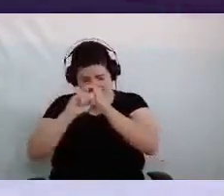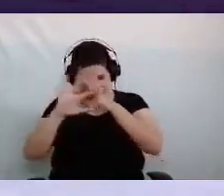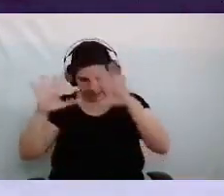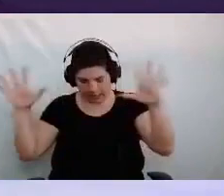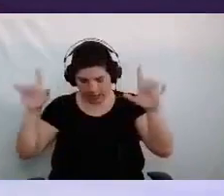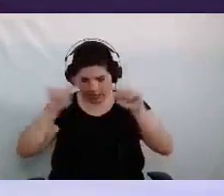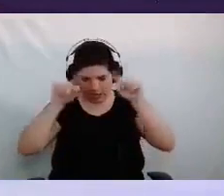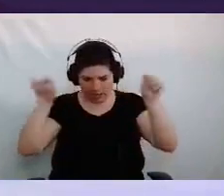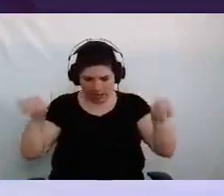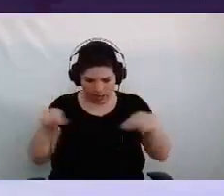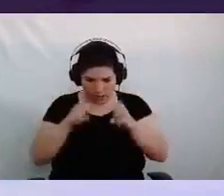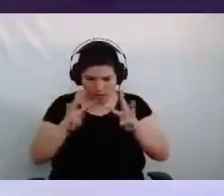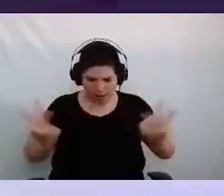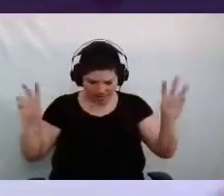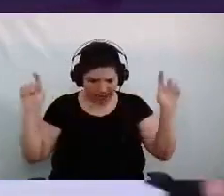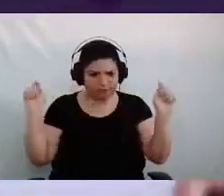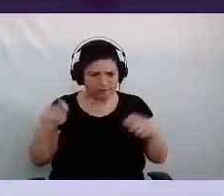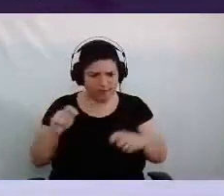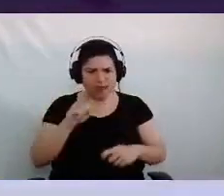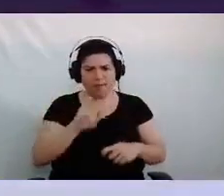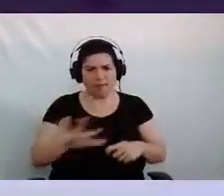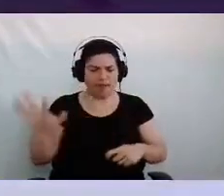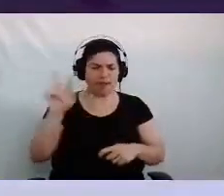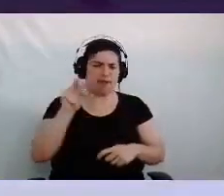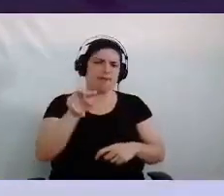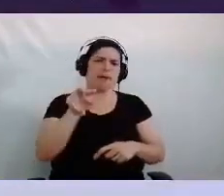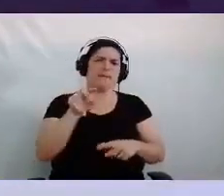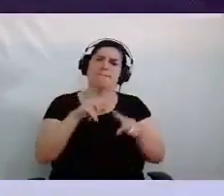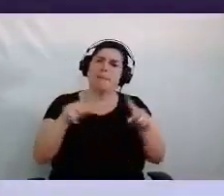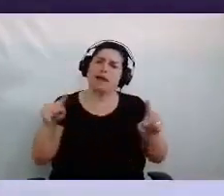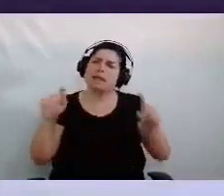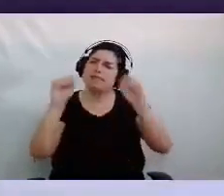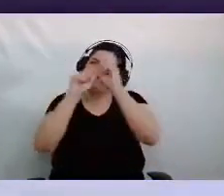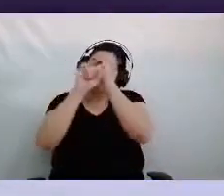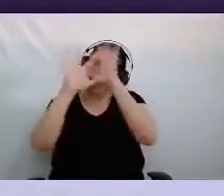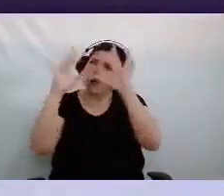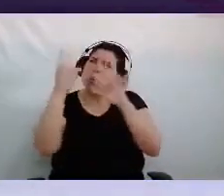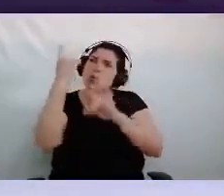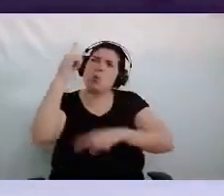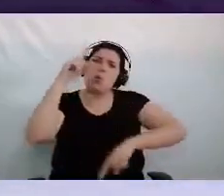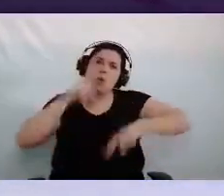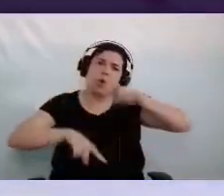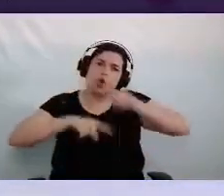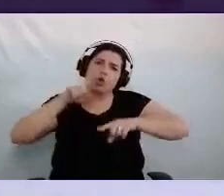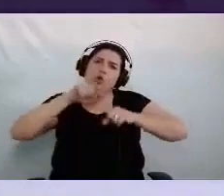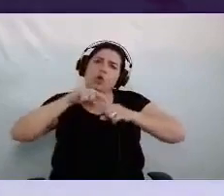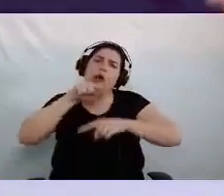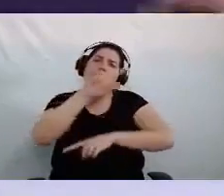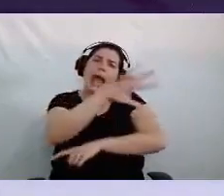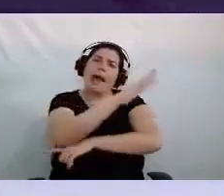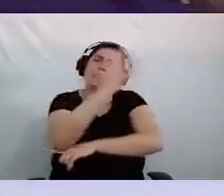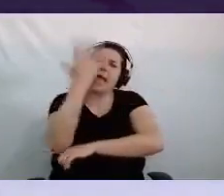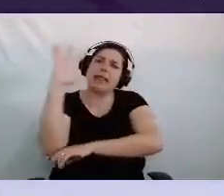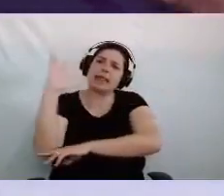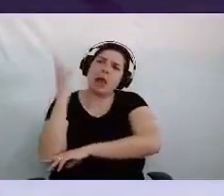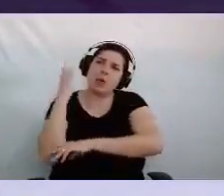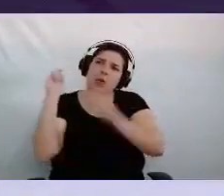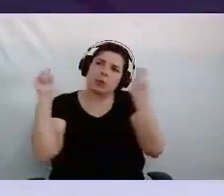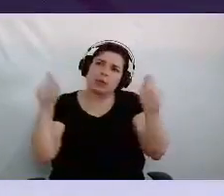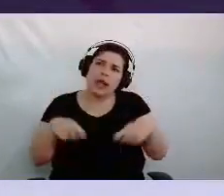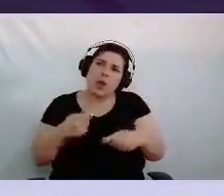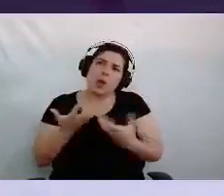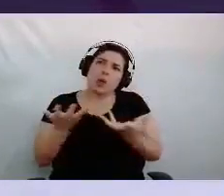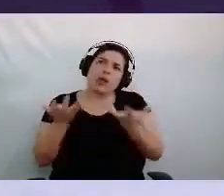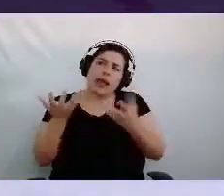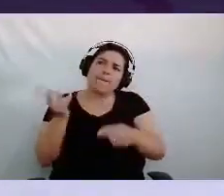também é tangível através de uma imagem. Mas como é imaginar um produto socioambiental que se propõe a preservar e conservar